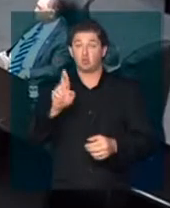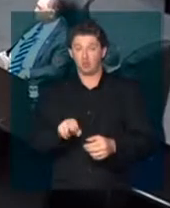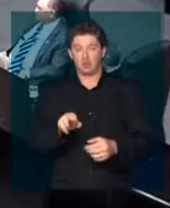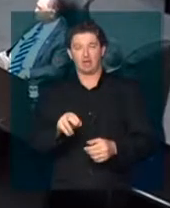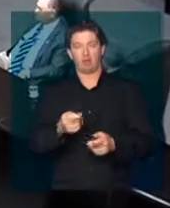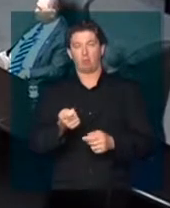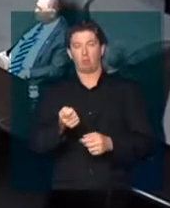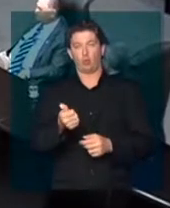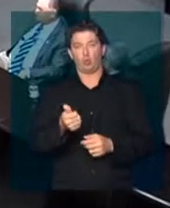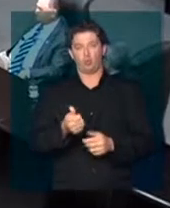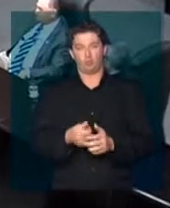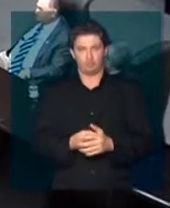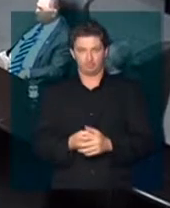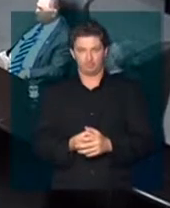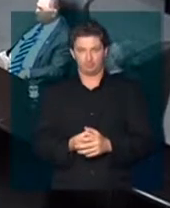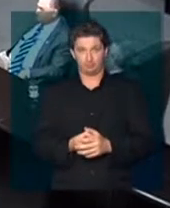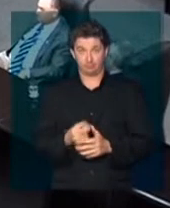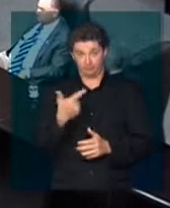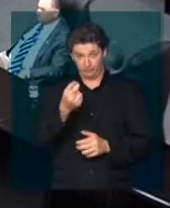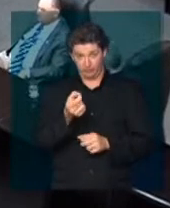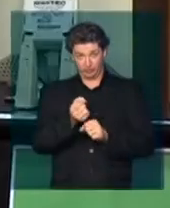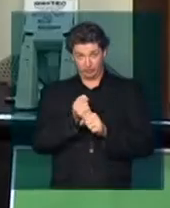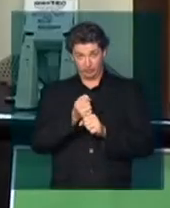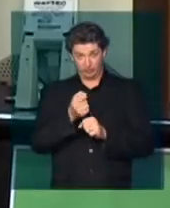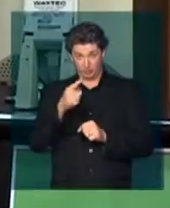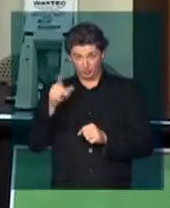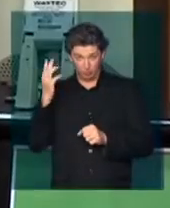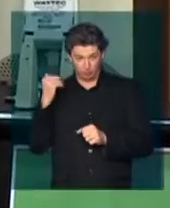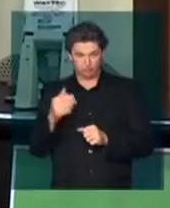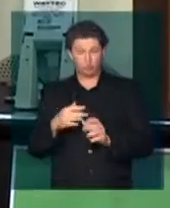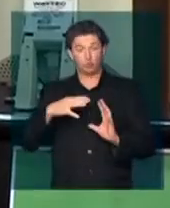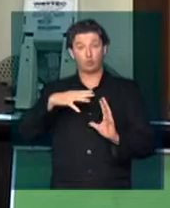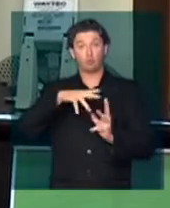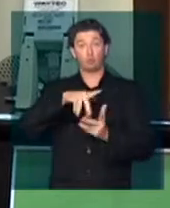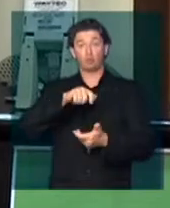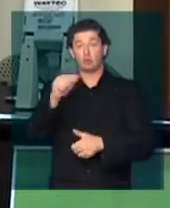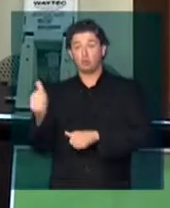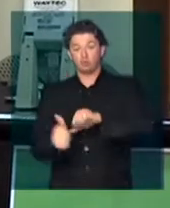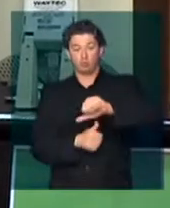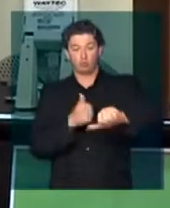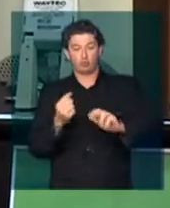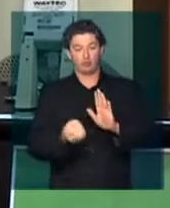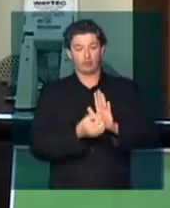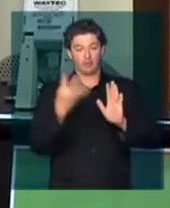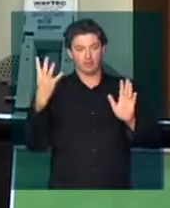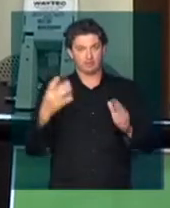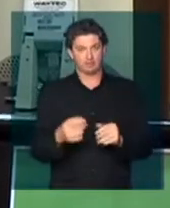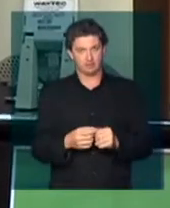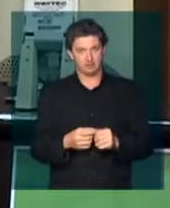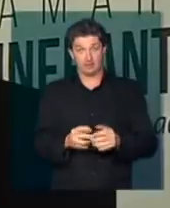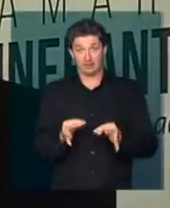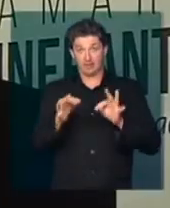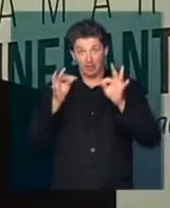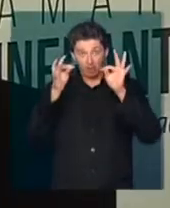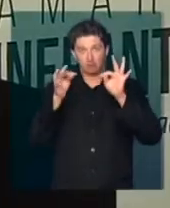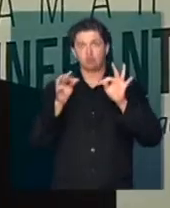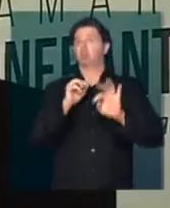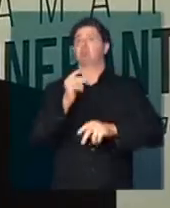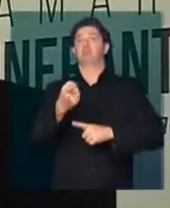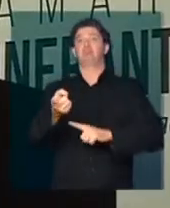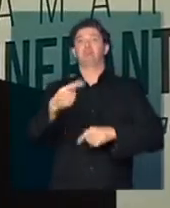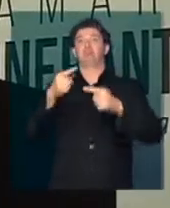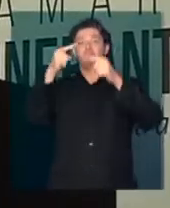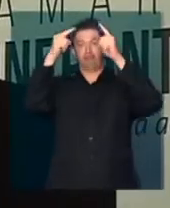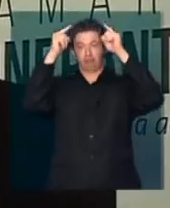a esse país. Nos últimos 20 anos, o mundo transformou dezenas de vezes. A tecnologia, ela